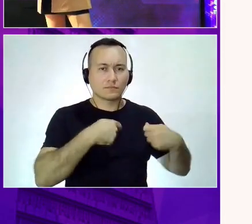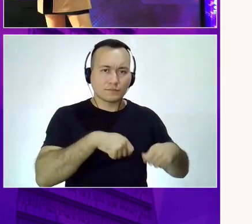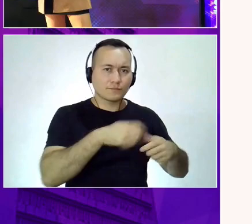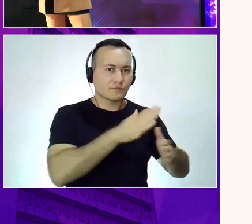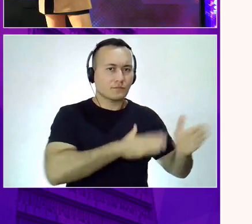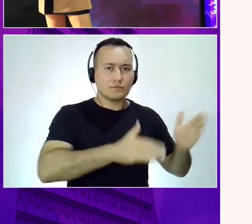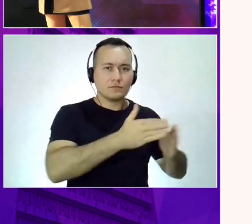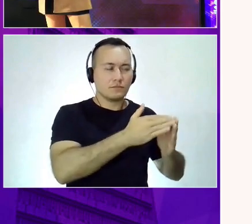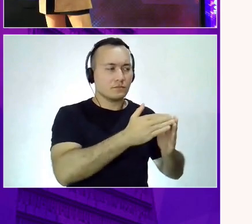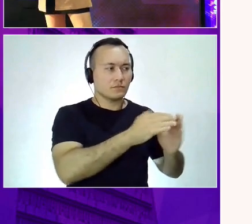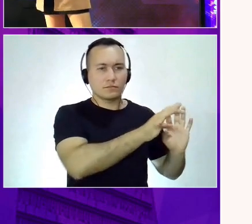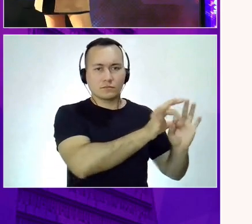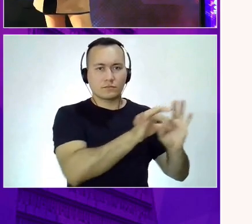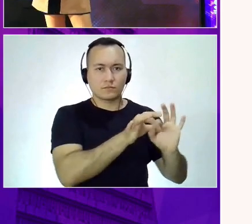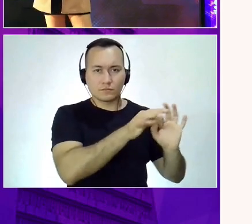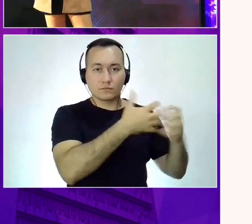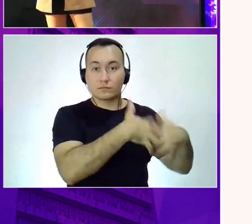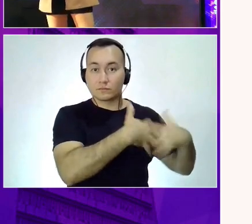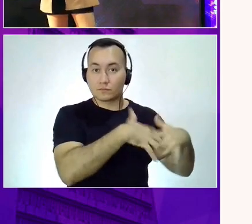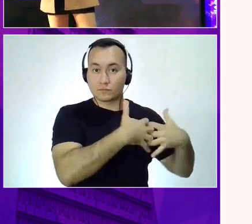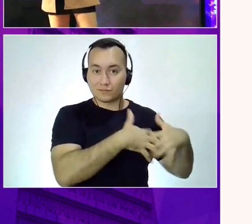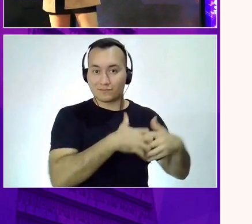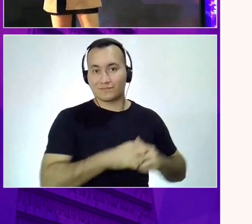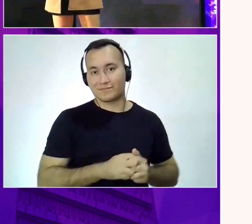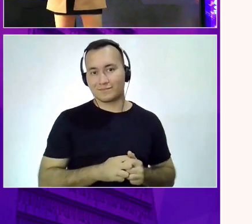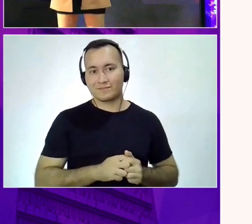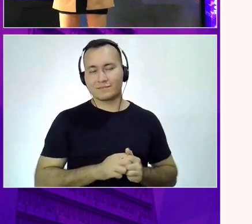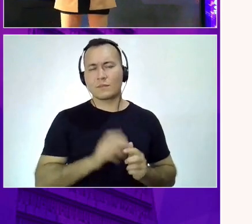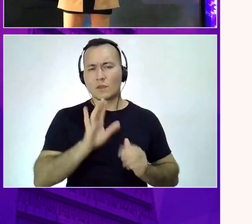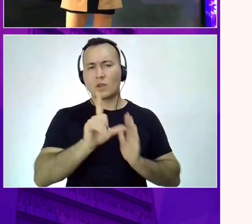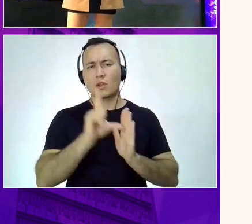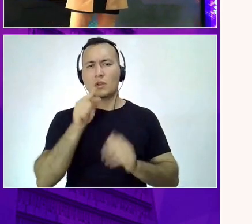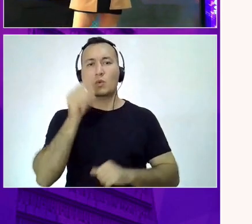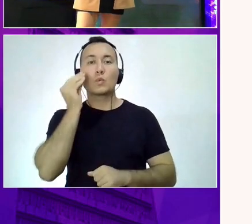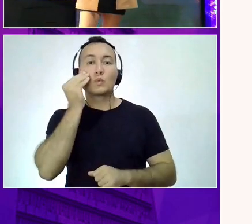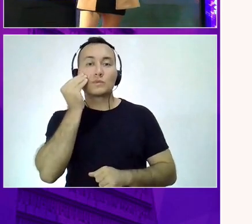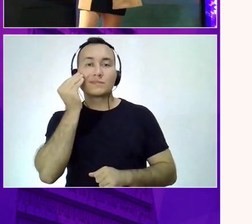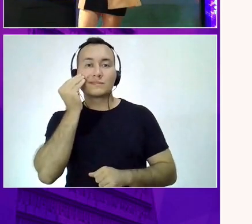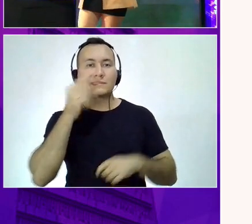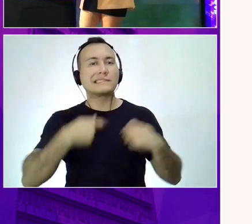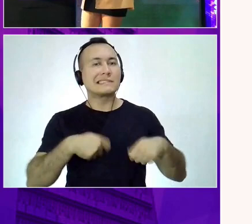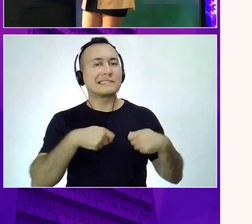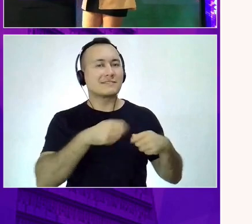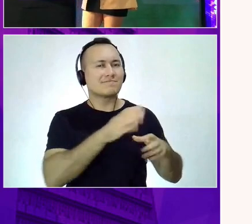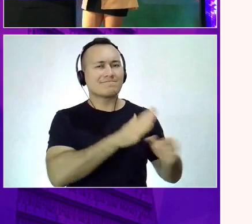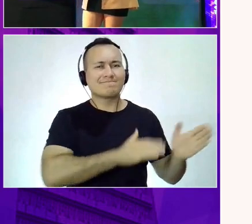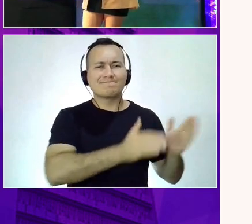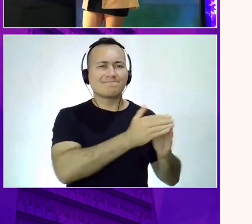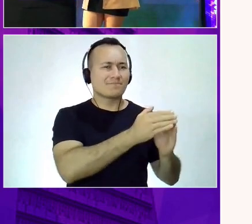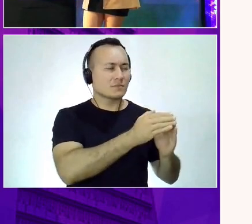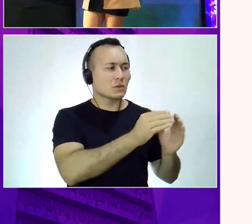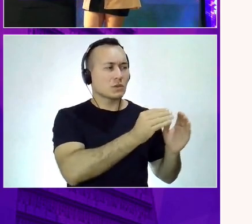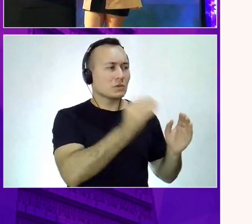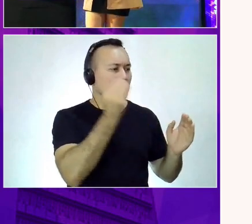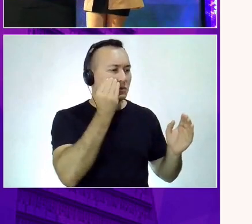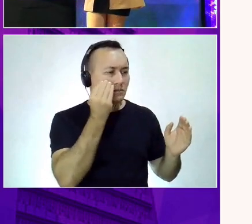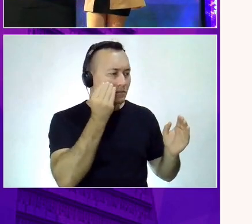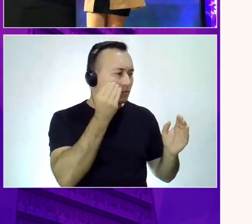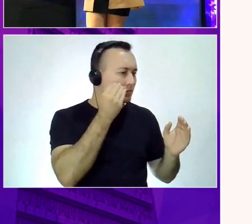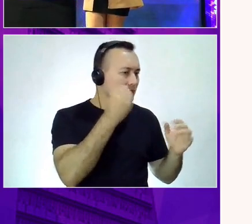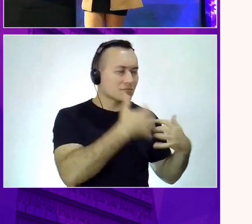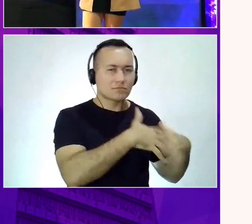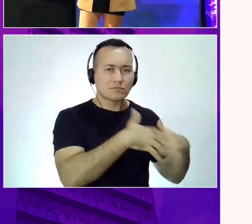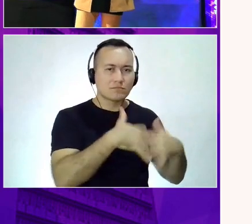tudo certo. Você pode fazer qualquer coisa que com uma requisição, 2, vai dar tudo certo. E quando a gente escala esse cenário para